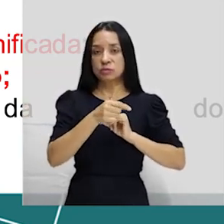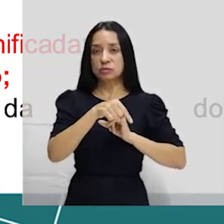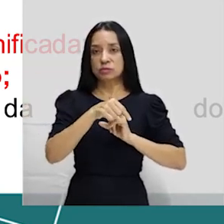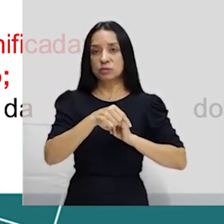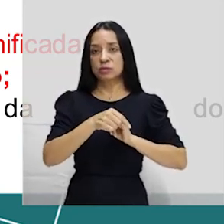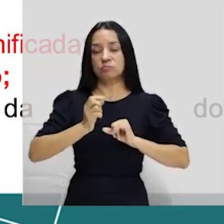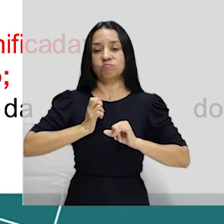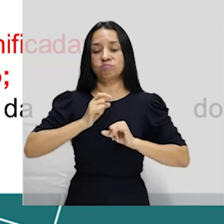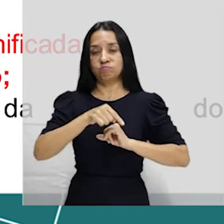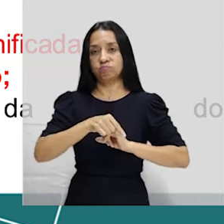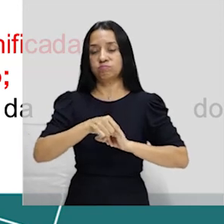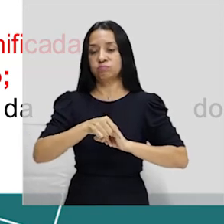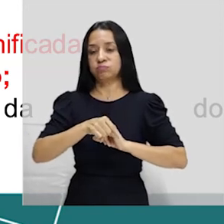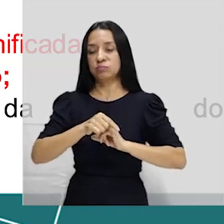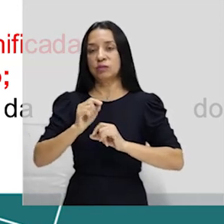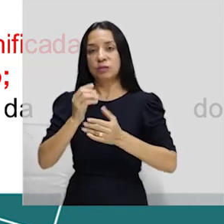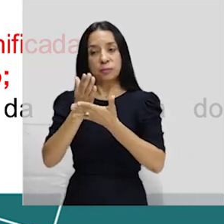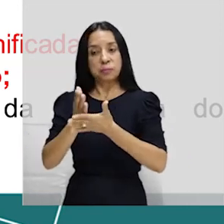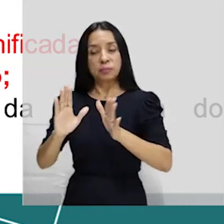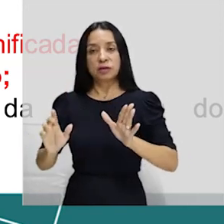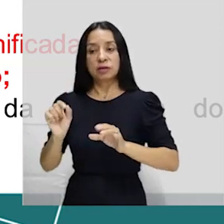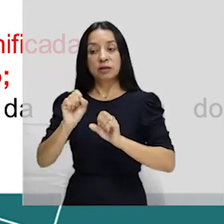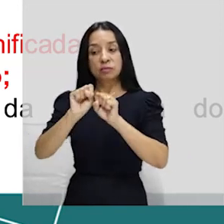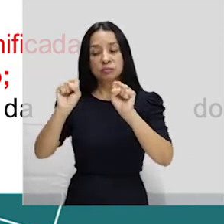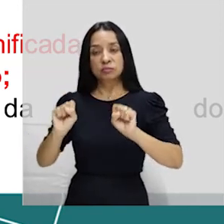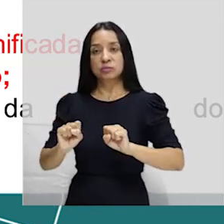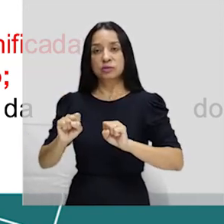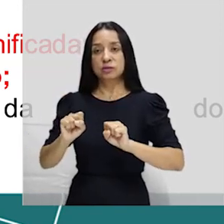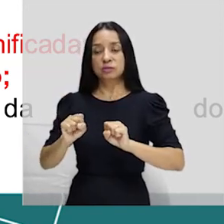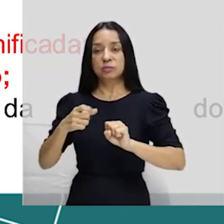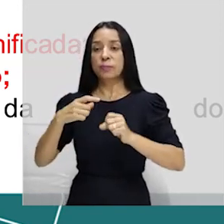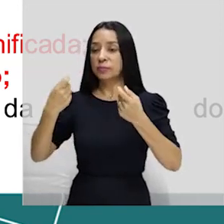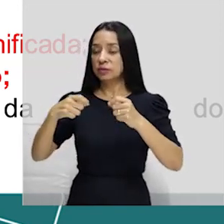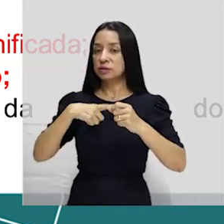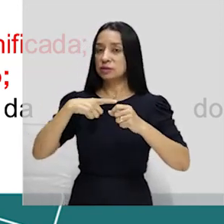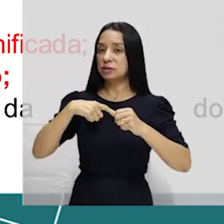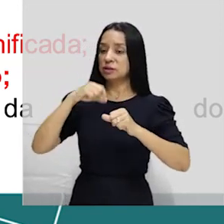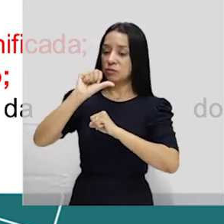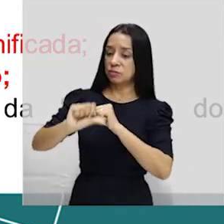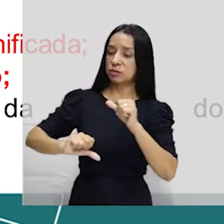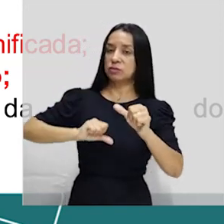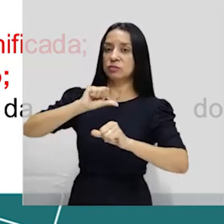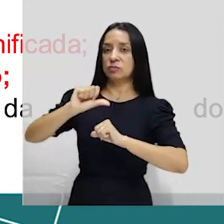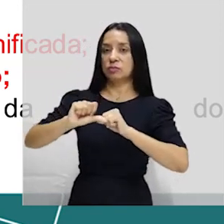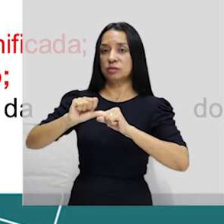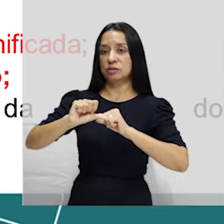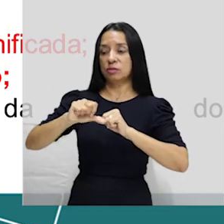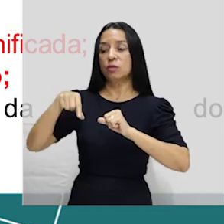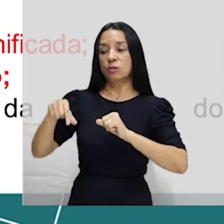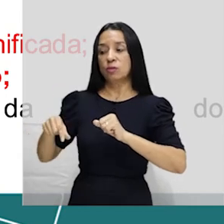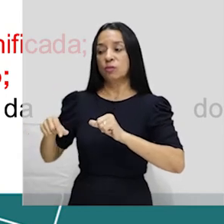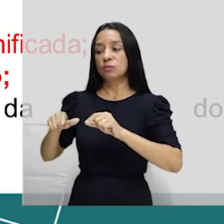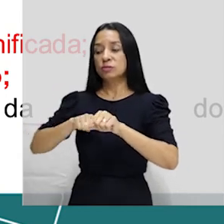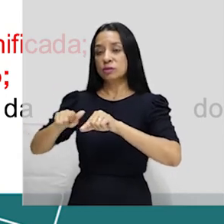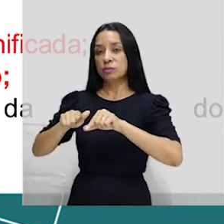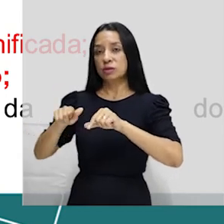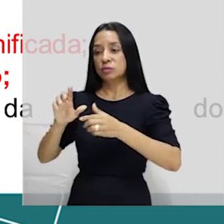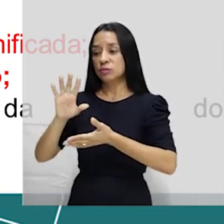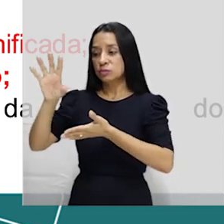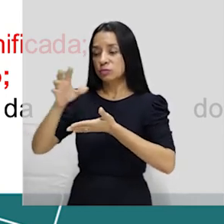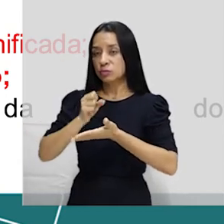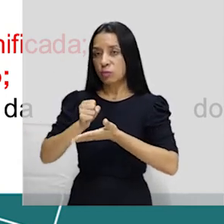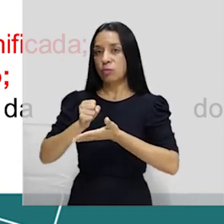Karl Marx, galera, tá? E aí ele te pergunta, né, no que consiste essa ditadura do proletariado? A letra A,